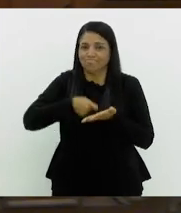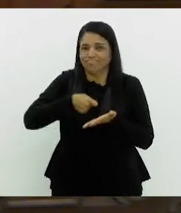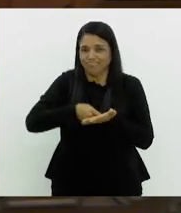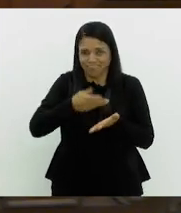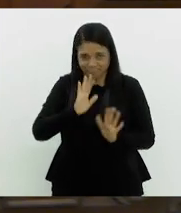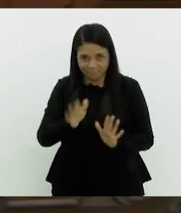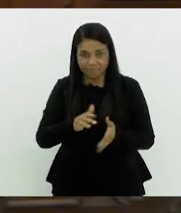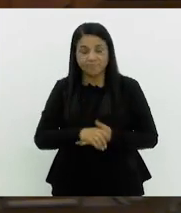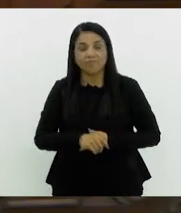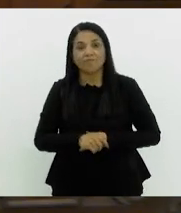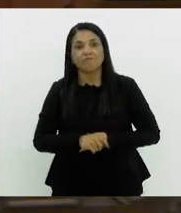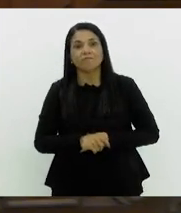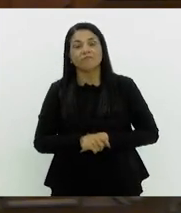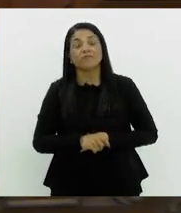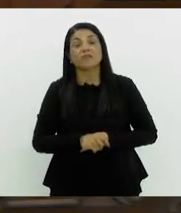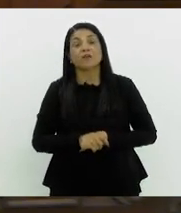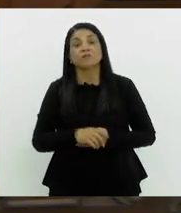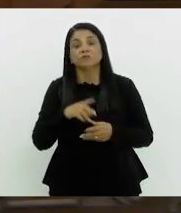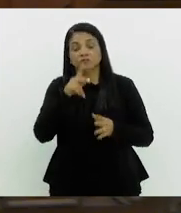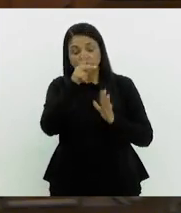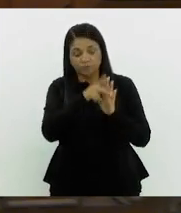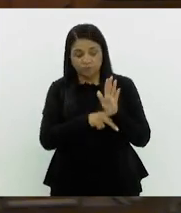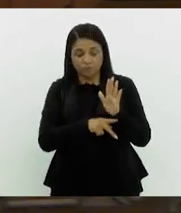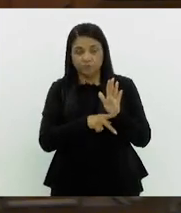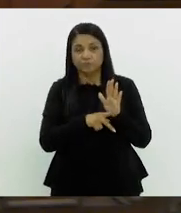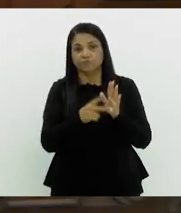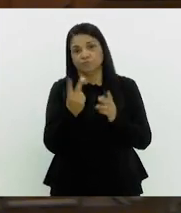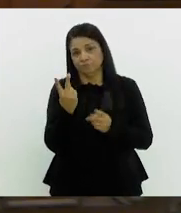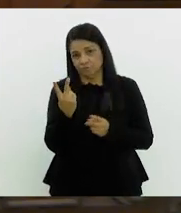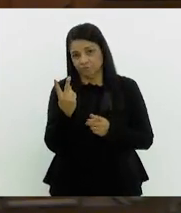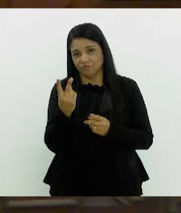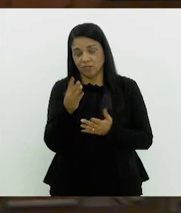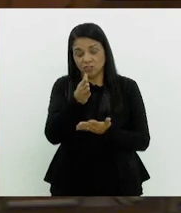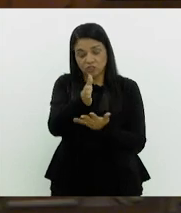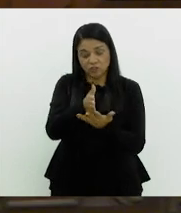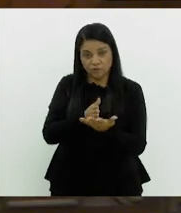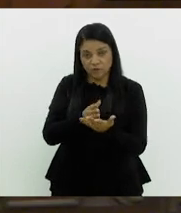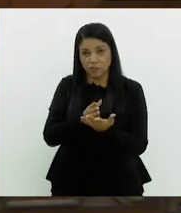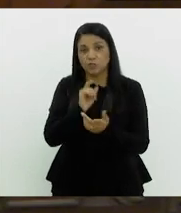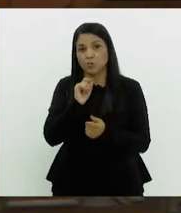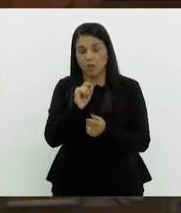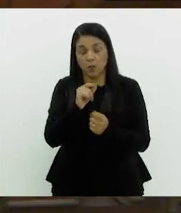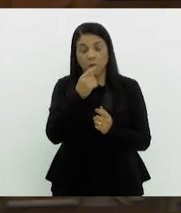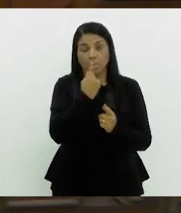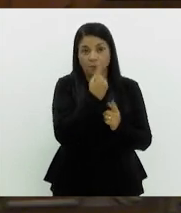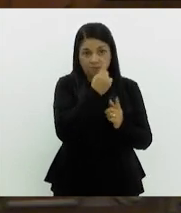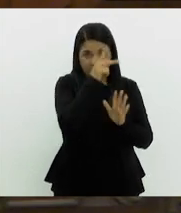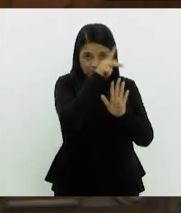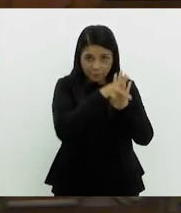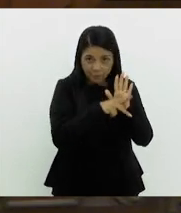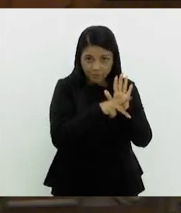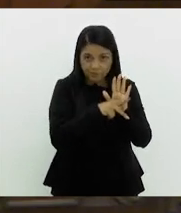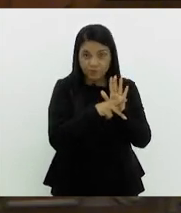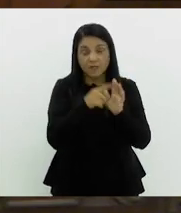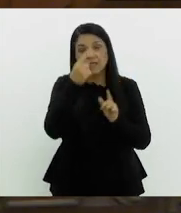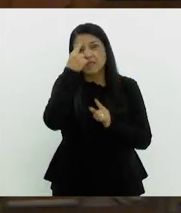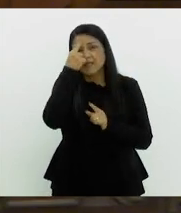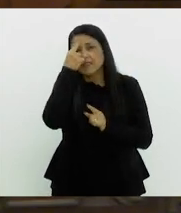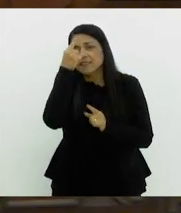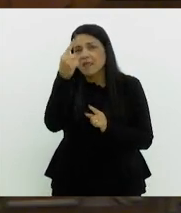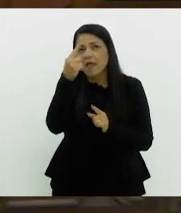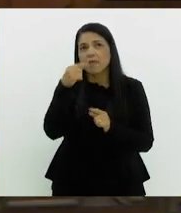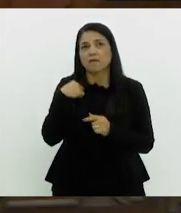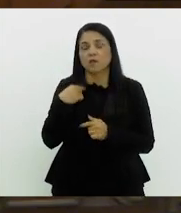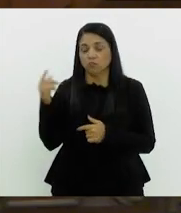dois projetos eles se dividem no seguinte. O primeiro projeto é a ideia que, desde o primeiro dia que eu cheguei aqui